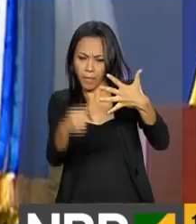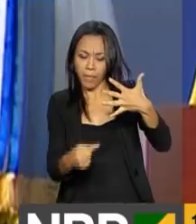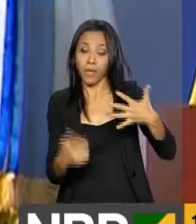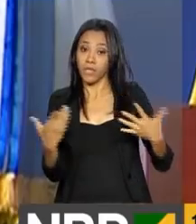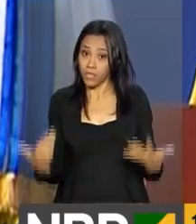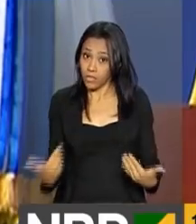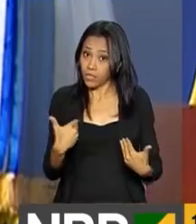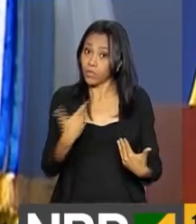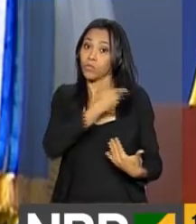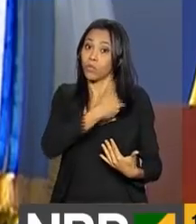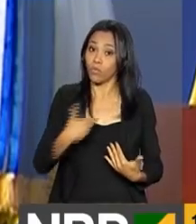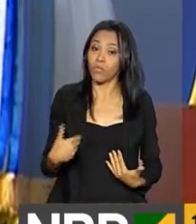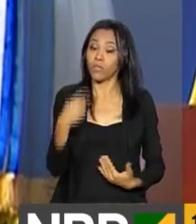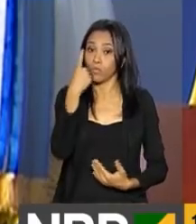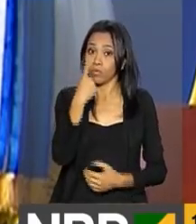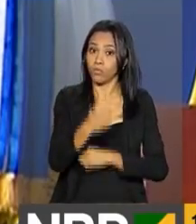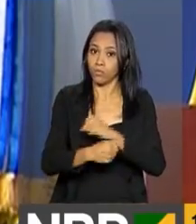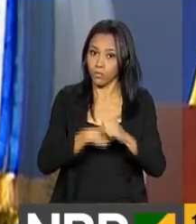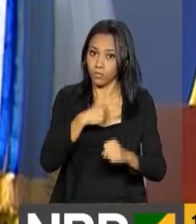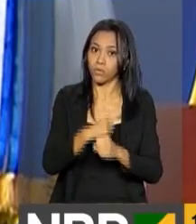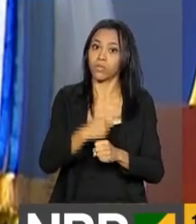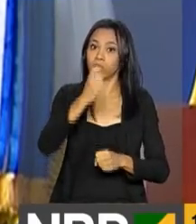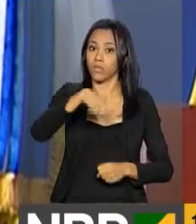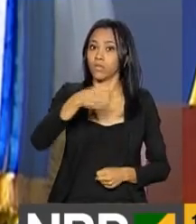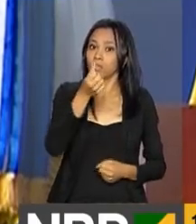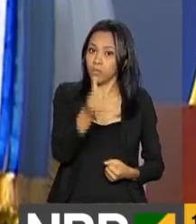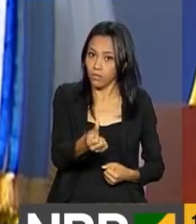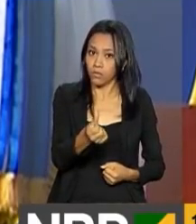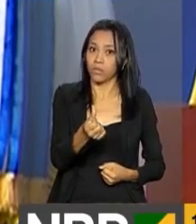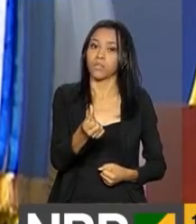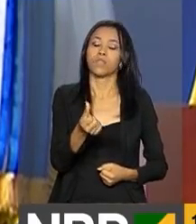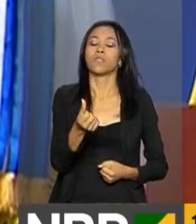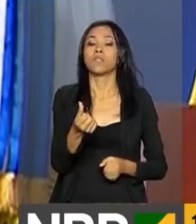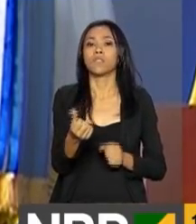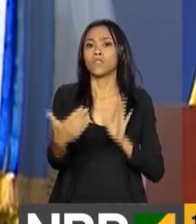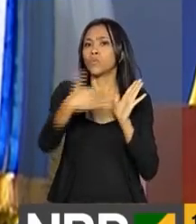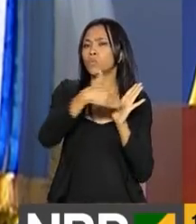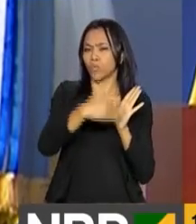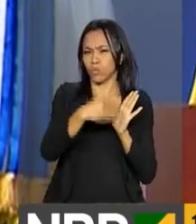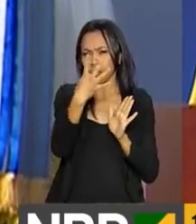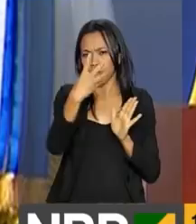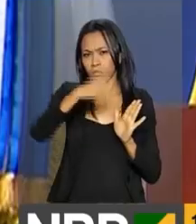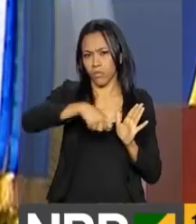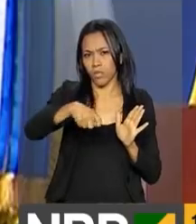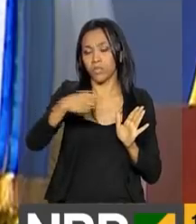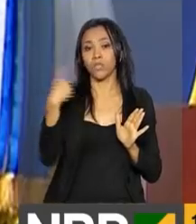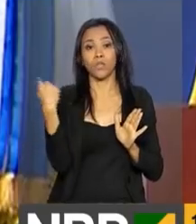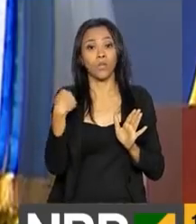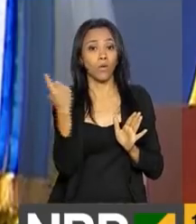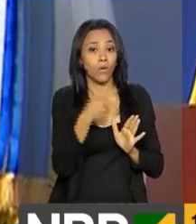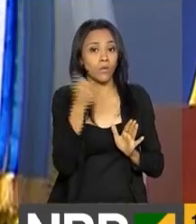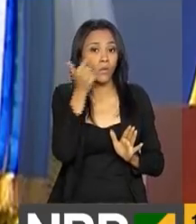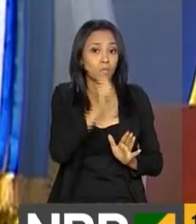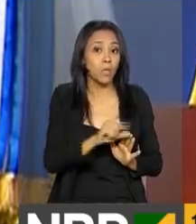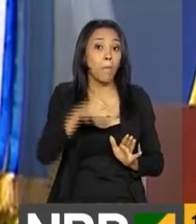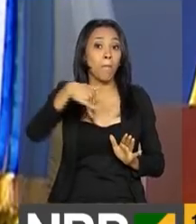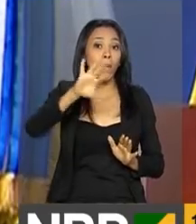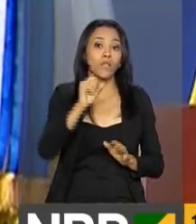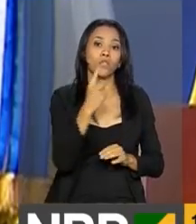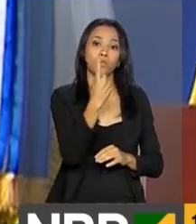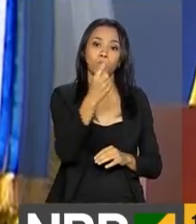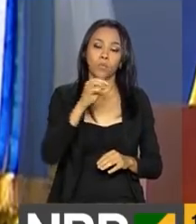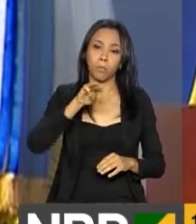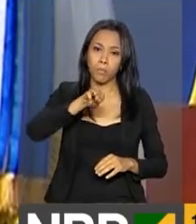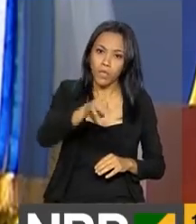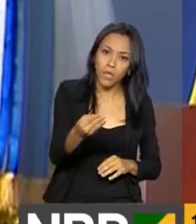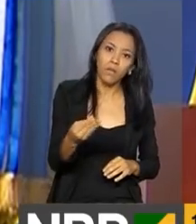meio. Quando eu digo, olhe, nestes 4 últimos meses, nós obtivemos mais de 1.200.000